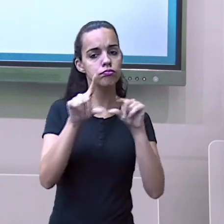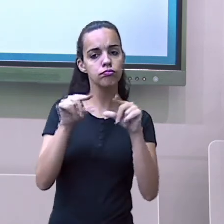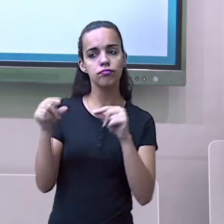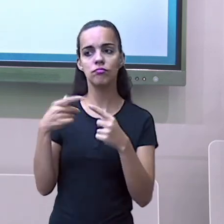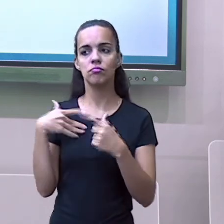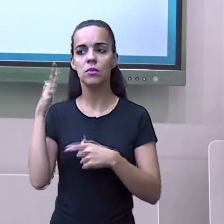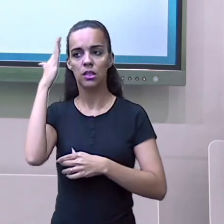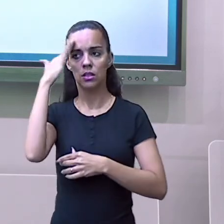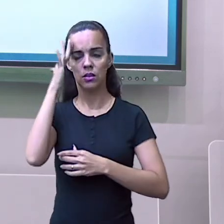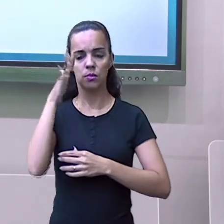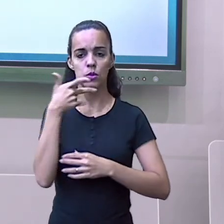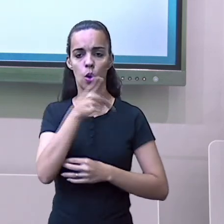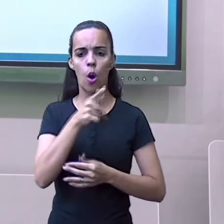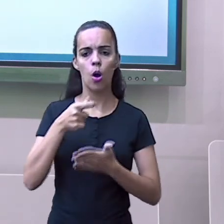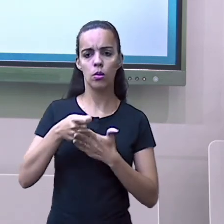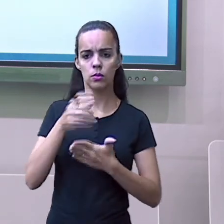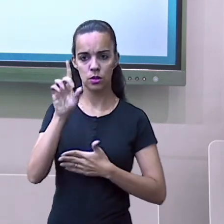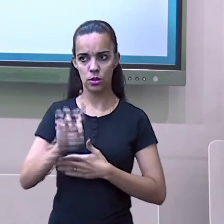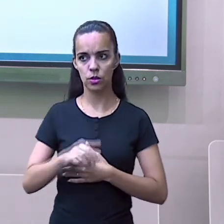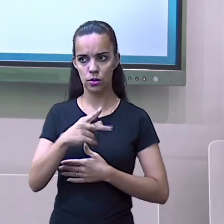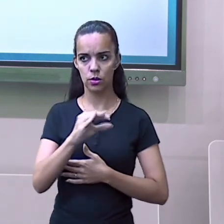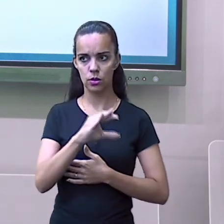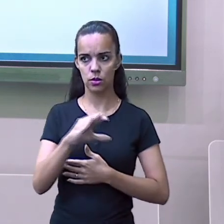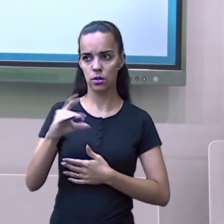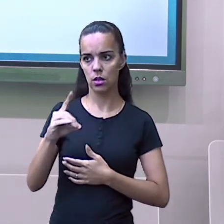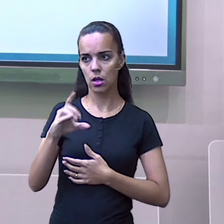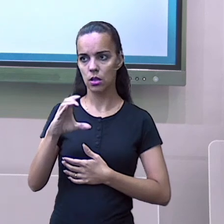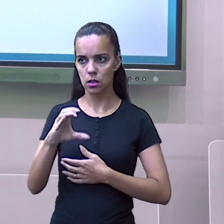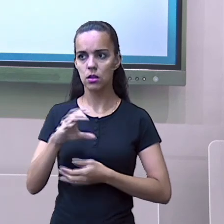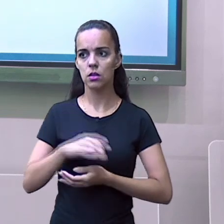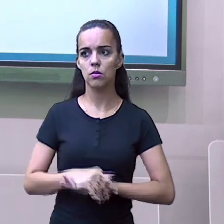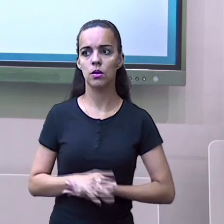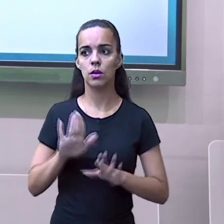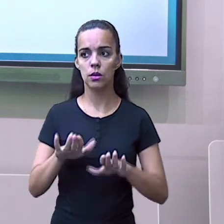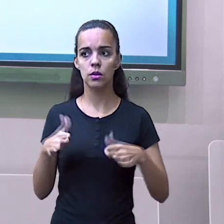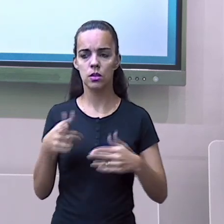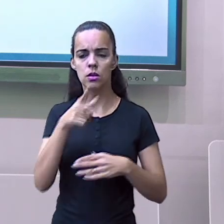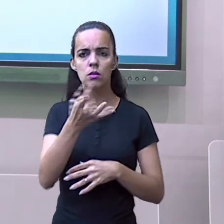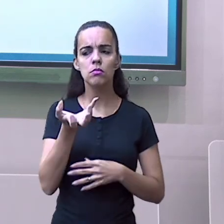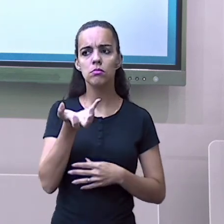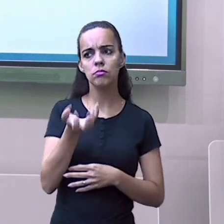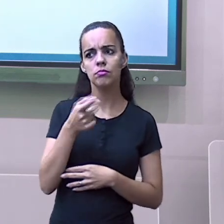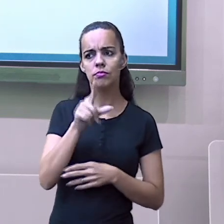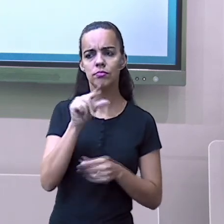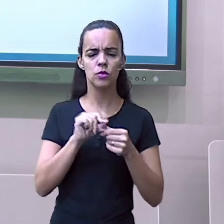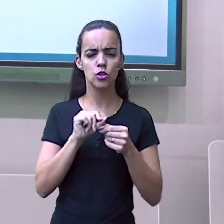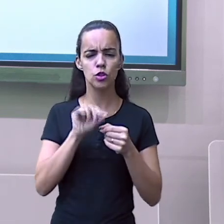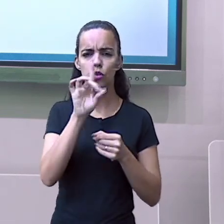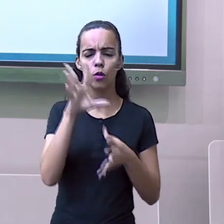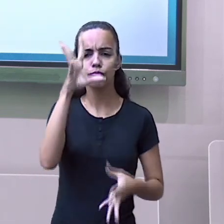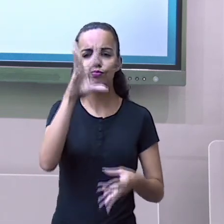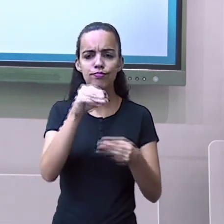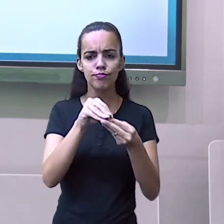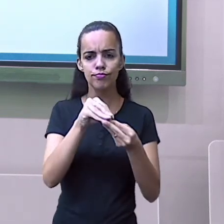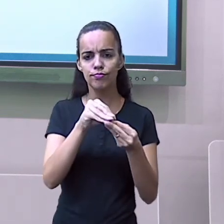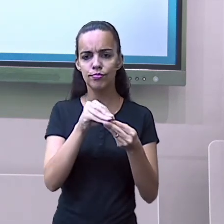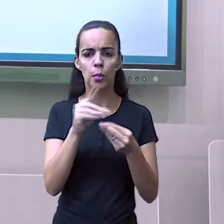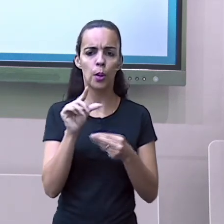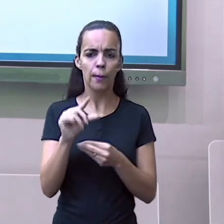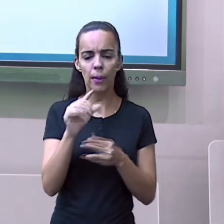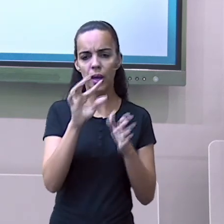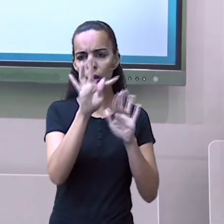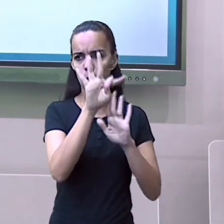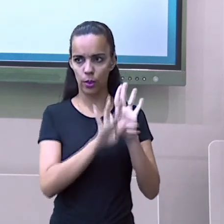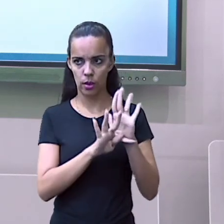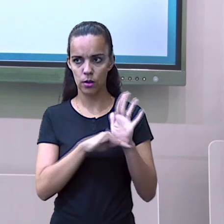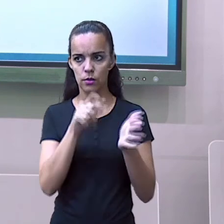coisas onde o Código do Consumidor nos ajuda, não é mesmo? Então eu quero que você faça um breve relato sobre isso no